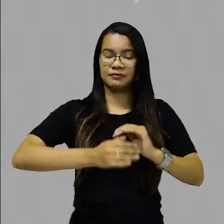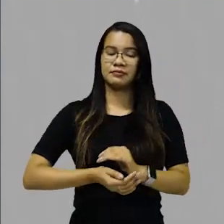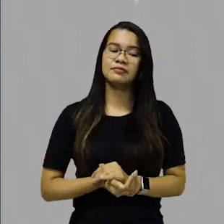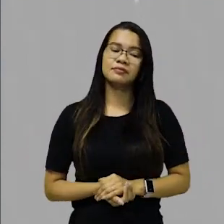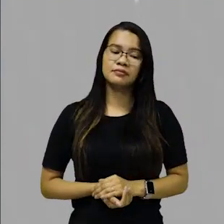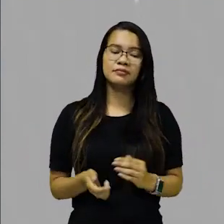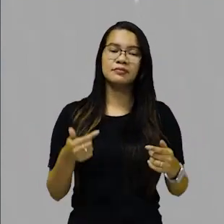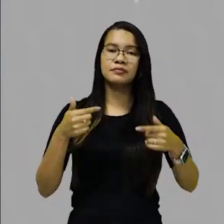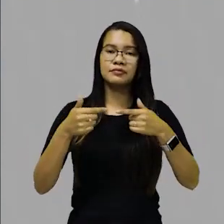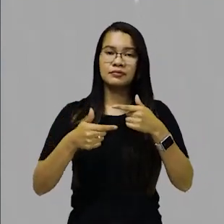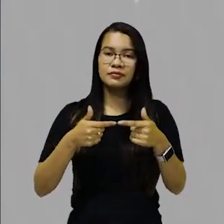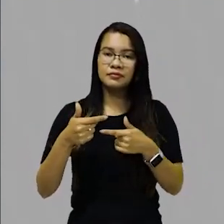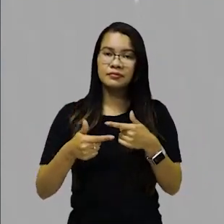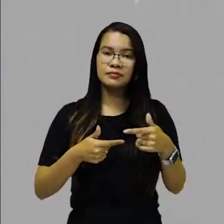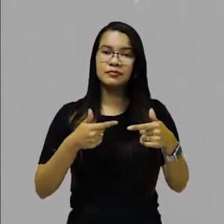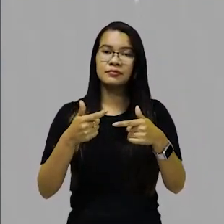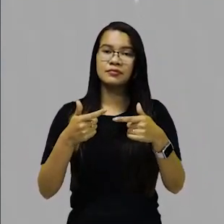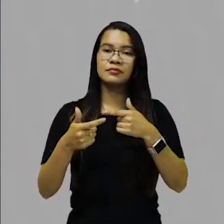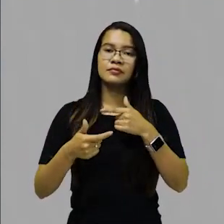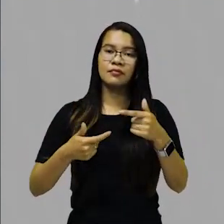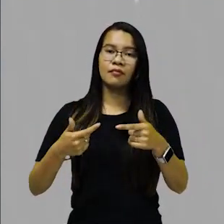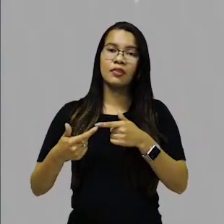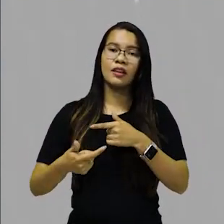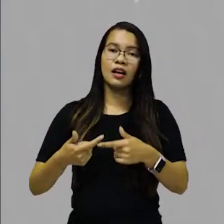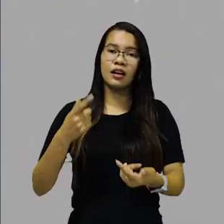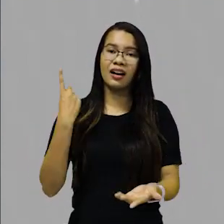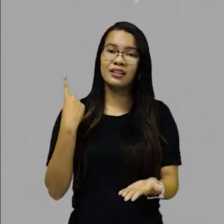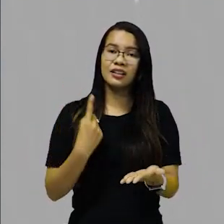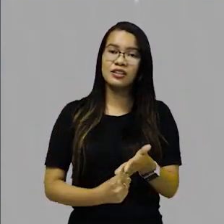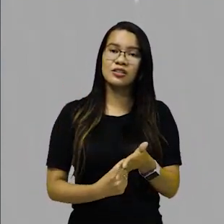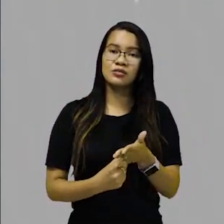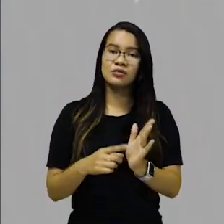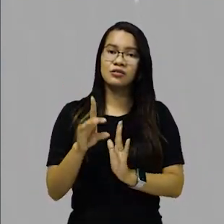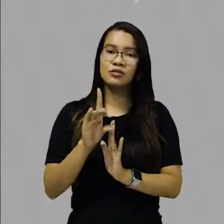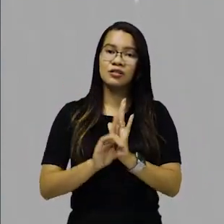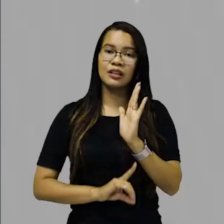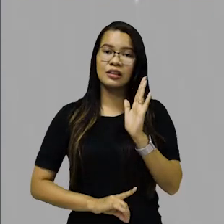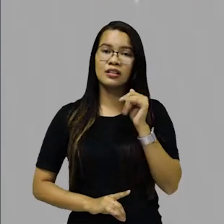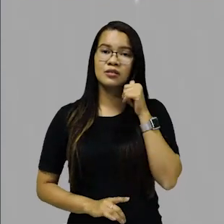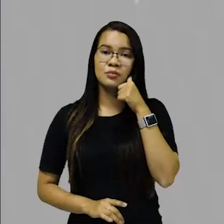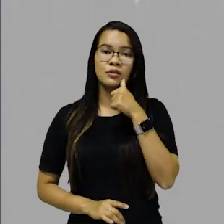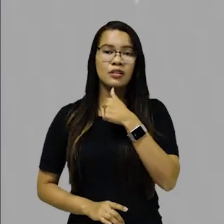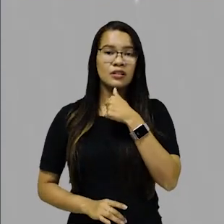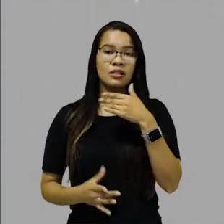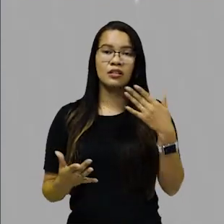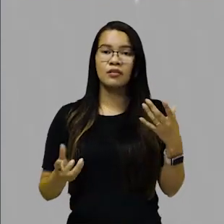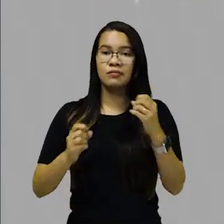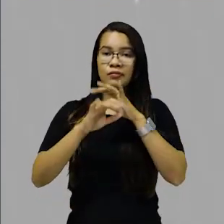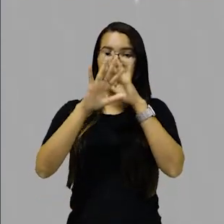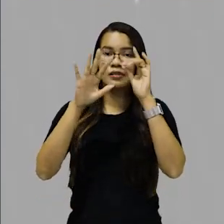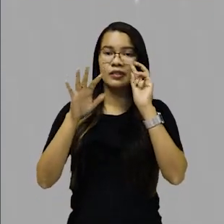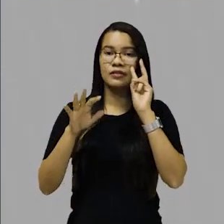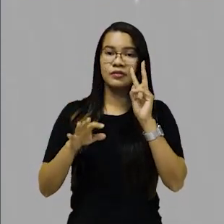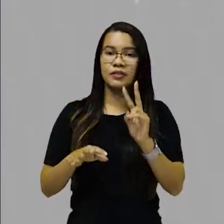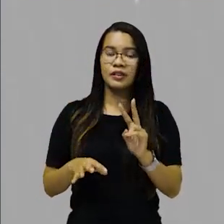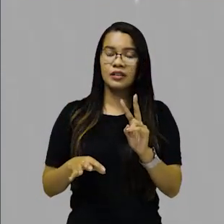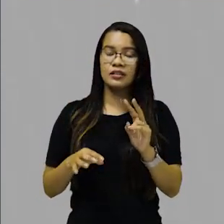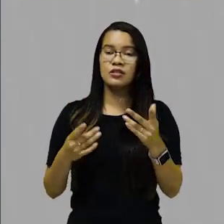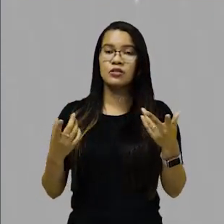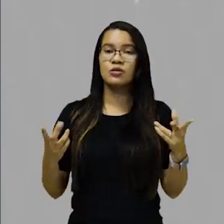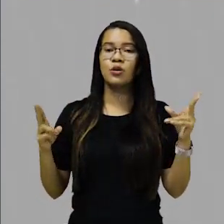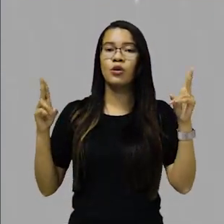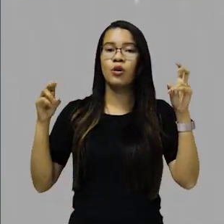da luta pela emancipação do direito das mulheres. Então, claramente, você vê ali. Sob a liderança, apesar